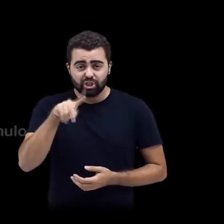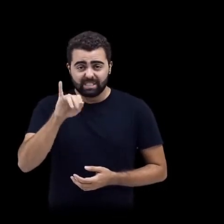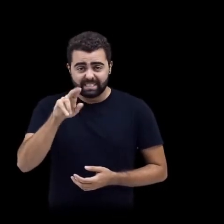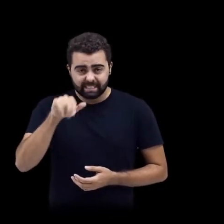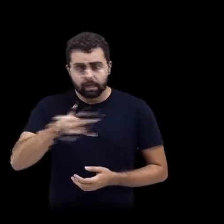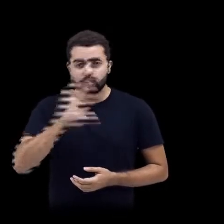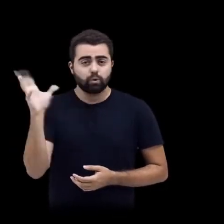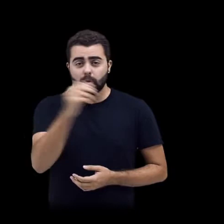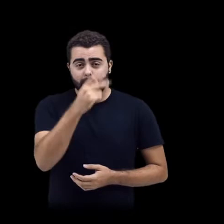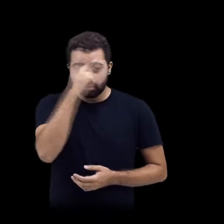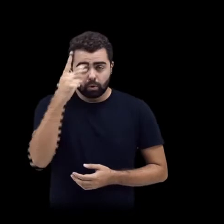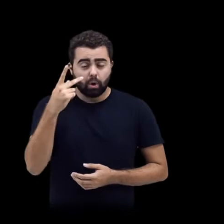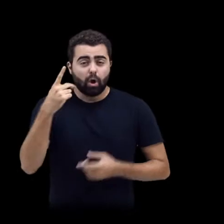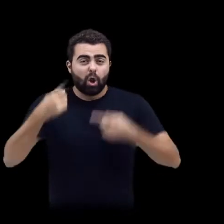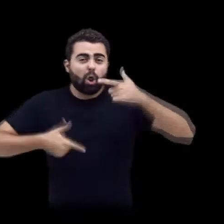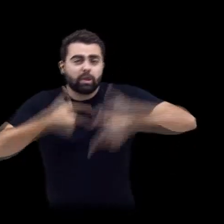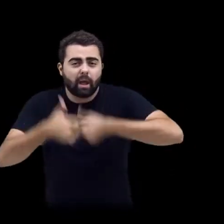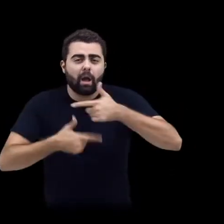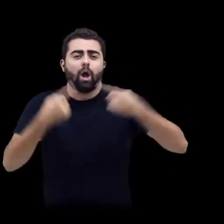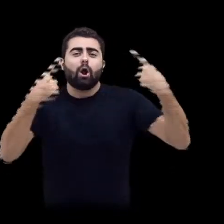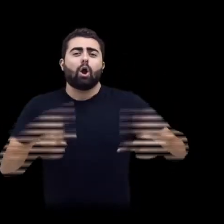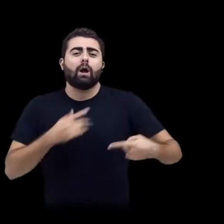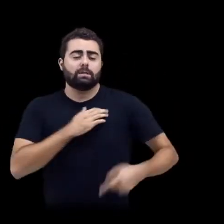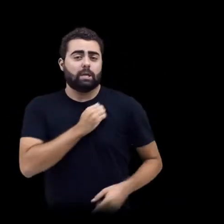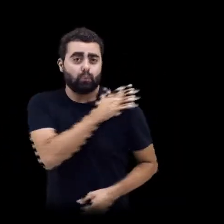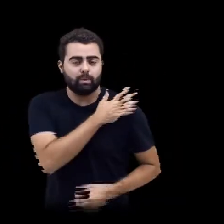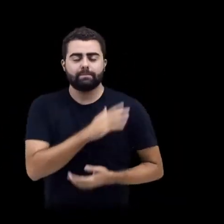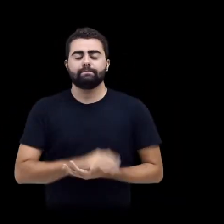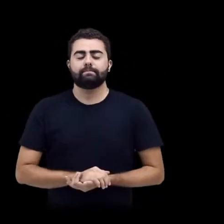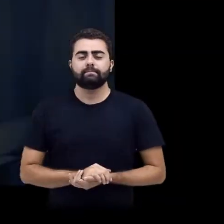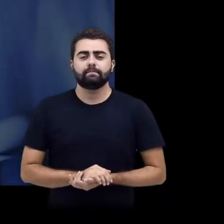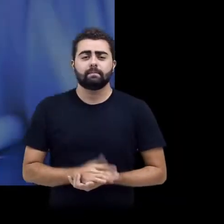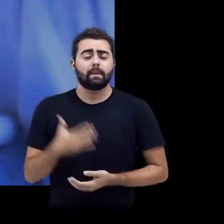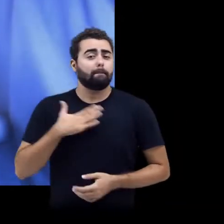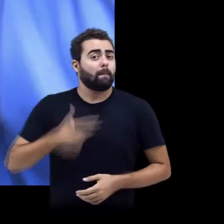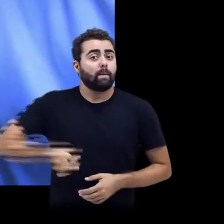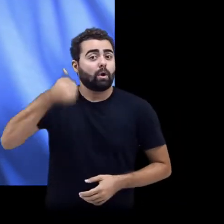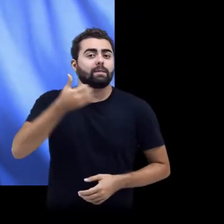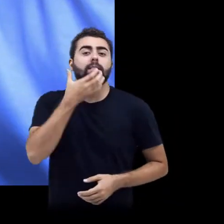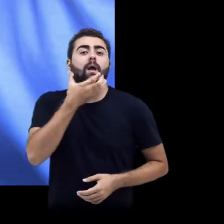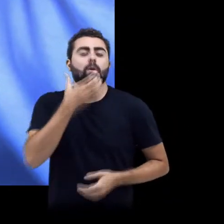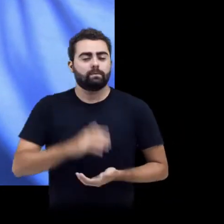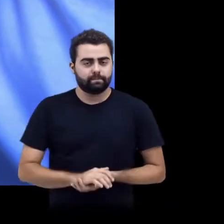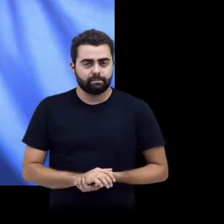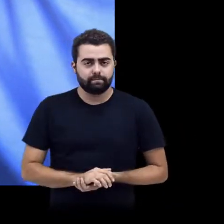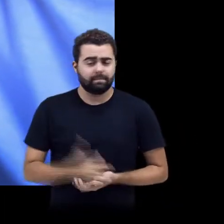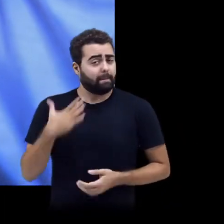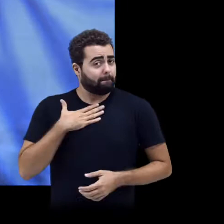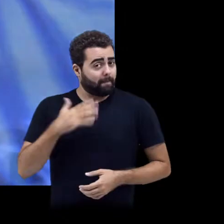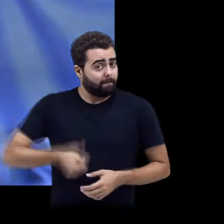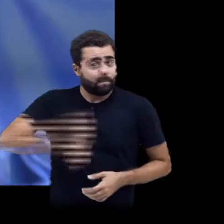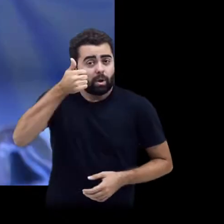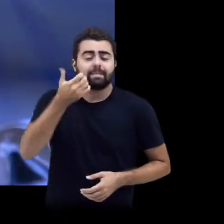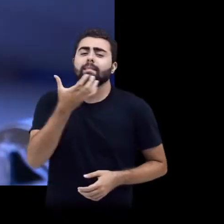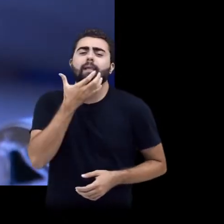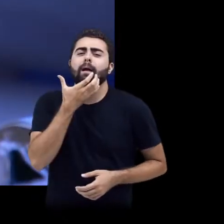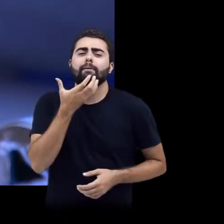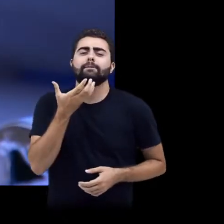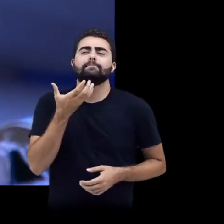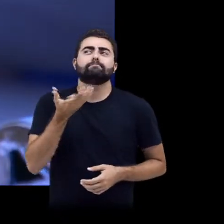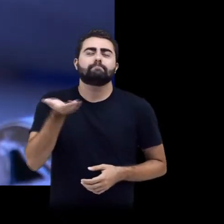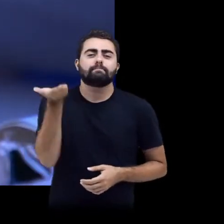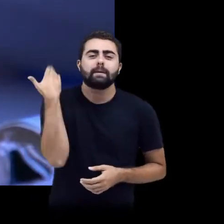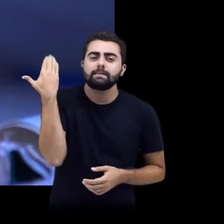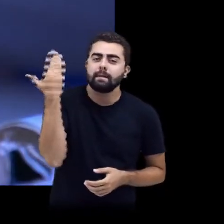filhos e netos pela compreensão e estímulo. O meu melhor Natal. Uma criança escrevendo. O meu melhor Natal foi o